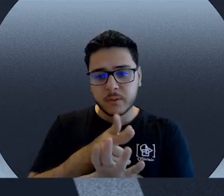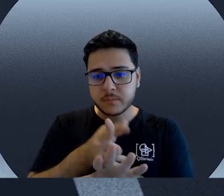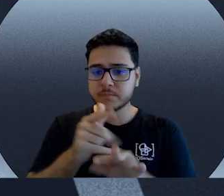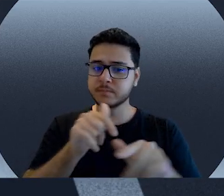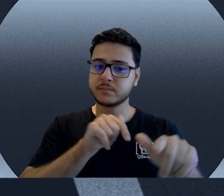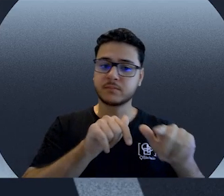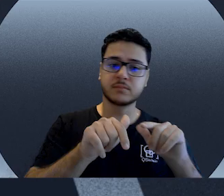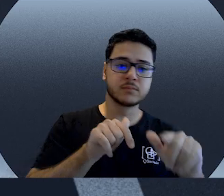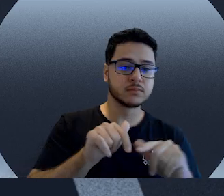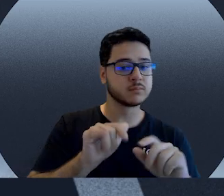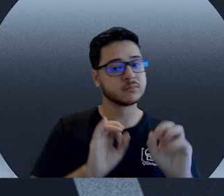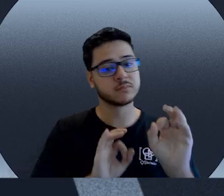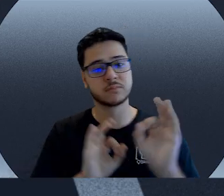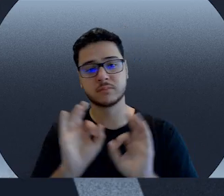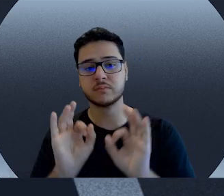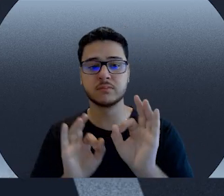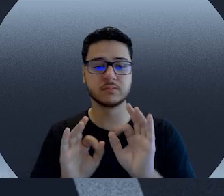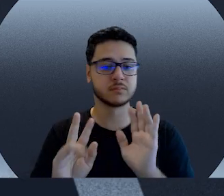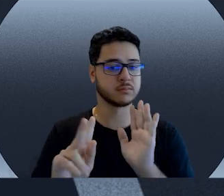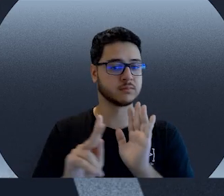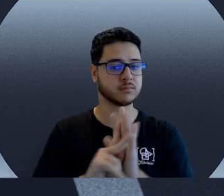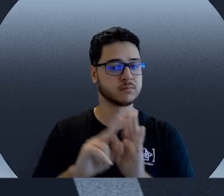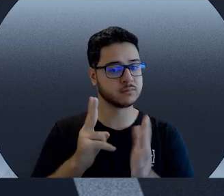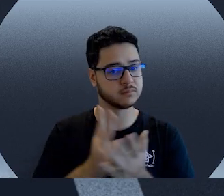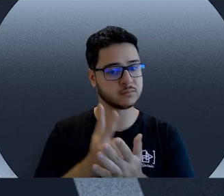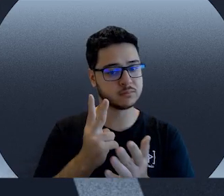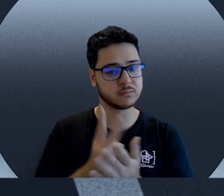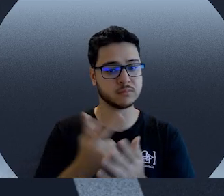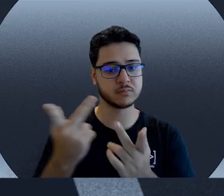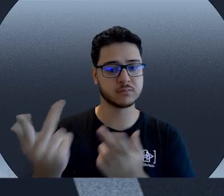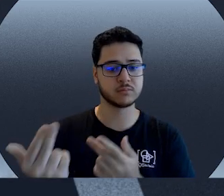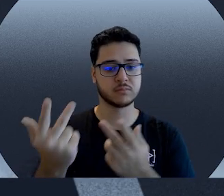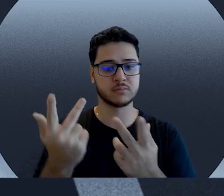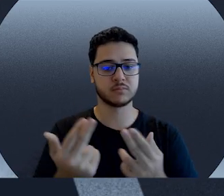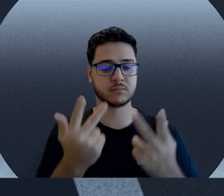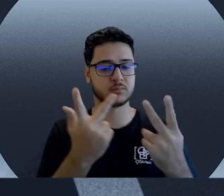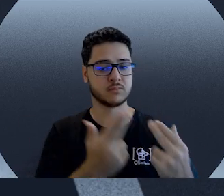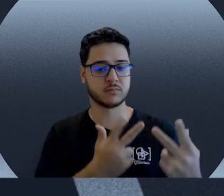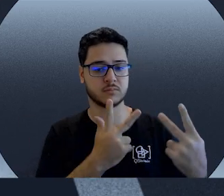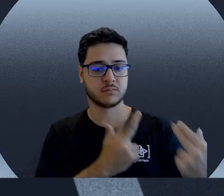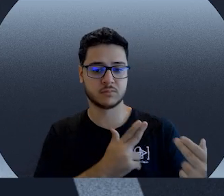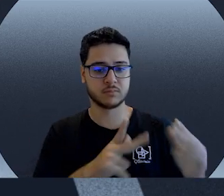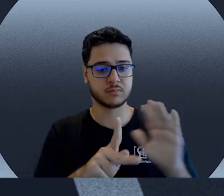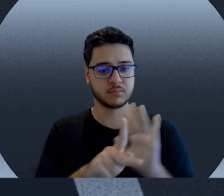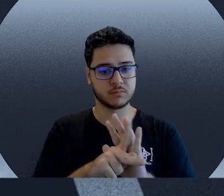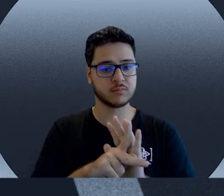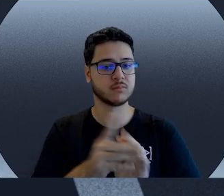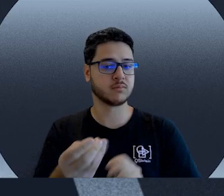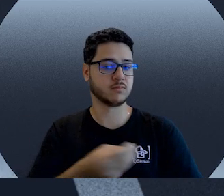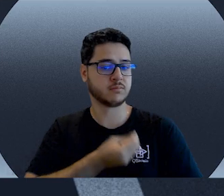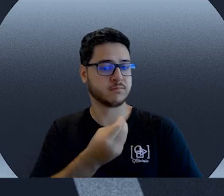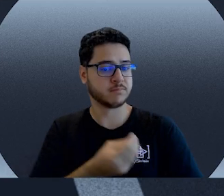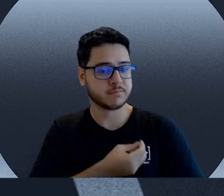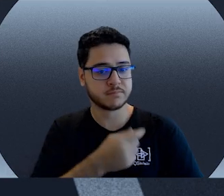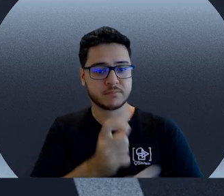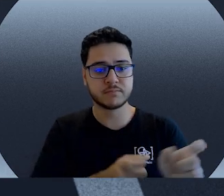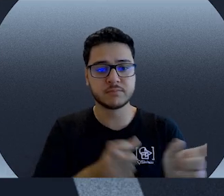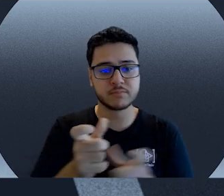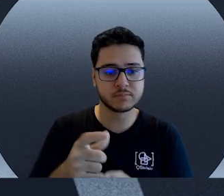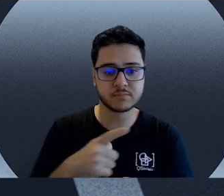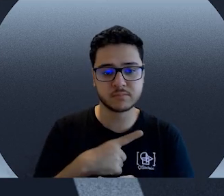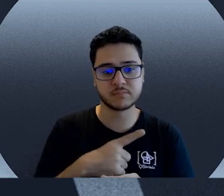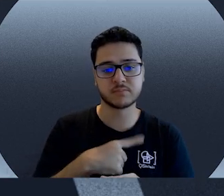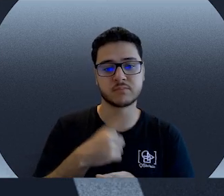trabalhos muito emblemáticos e ela vai estar sempre refletindo sobre a própria existência do ser humano. Ela tem